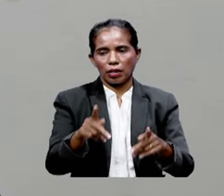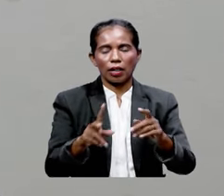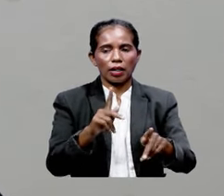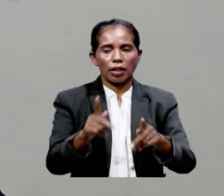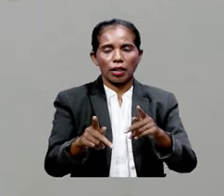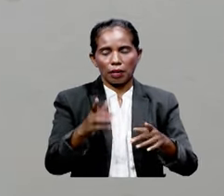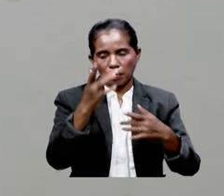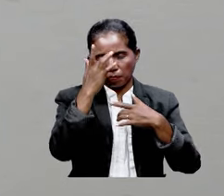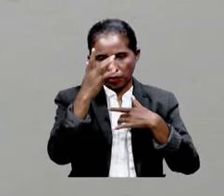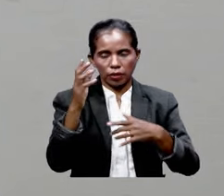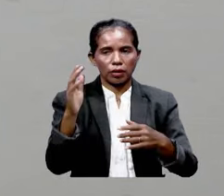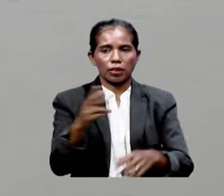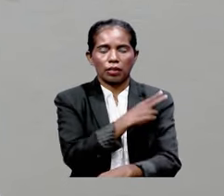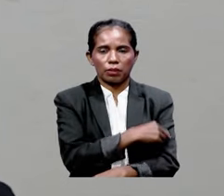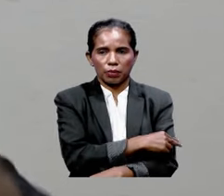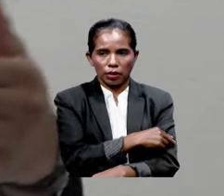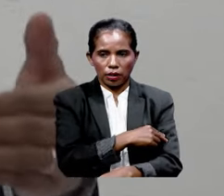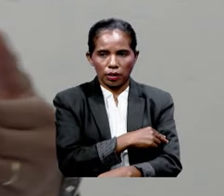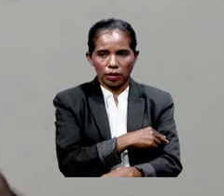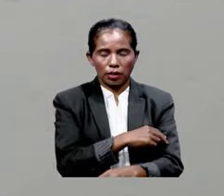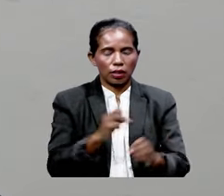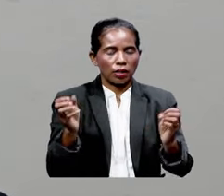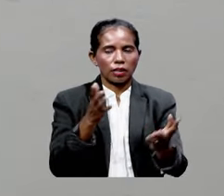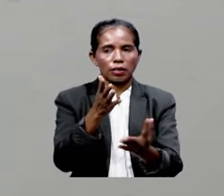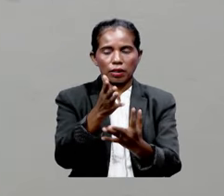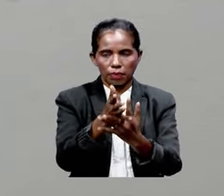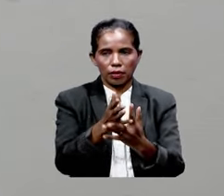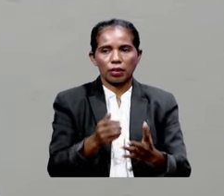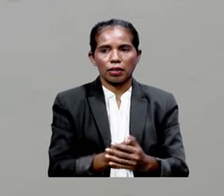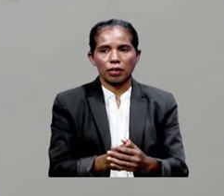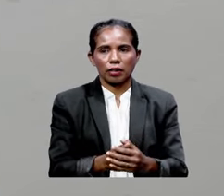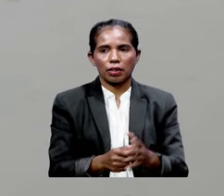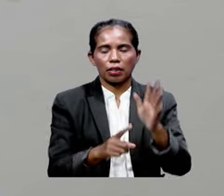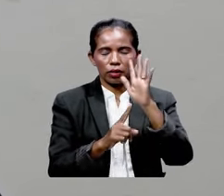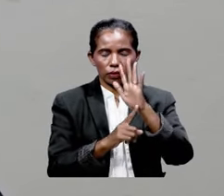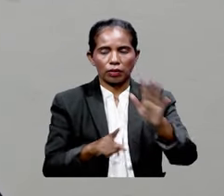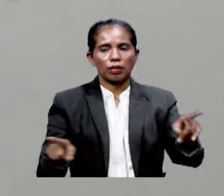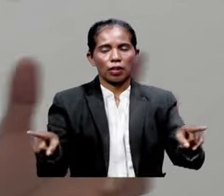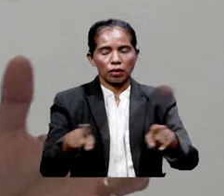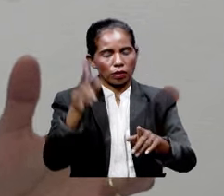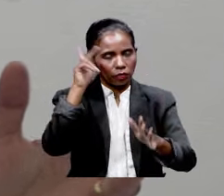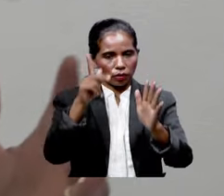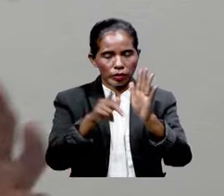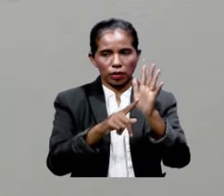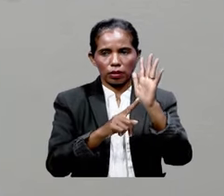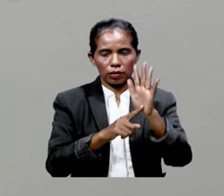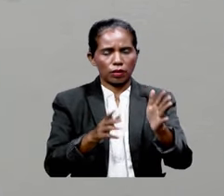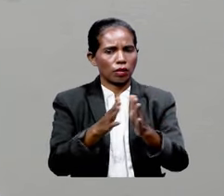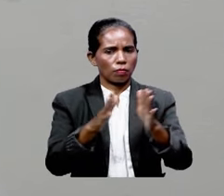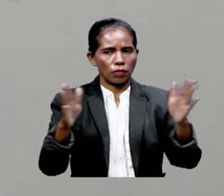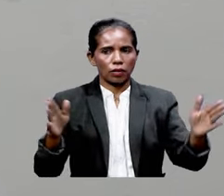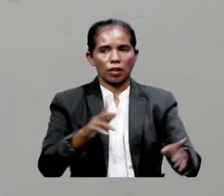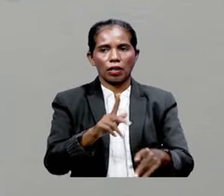facilidade saúde ne oin la tamba lara ne imagine mo science ne interpretação ne luan teves